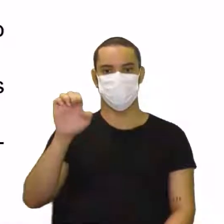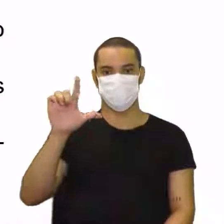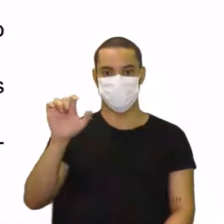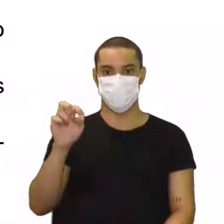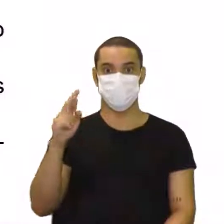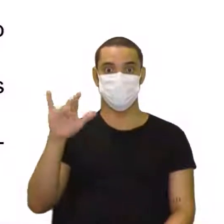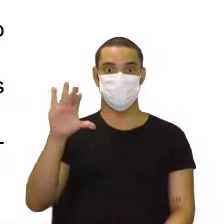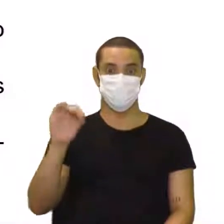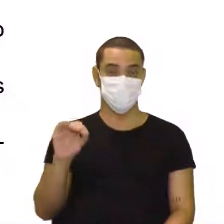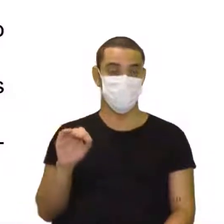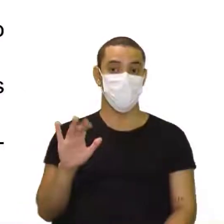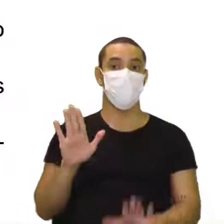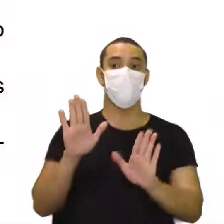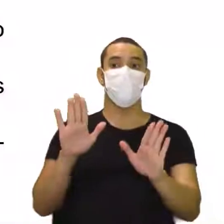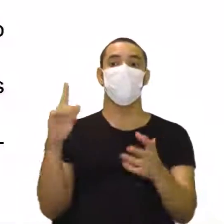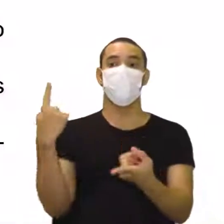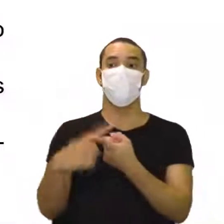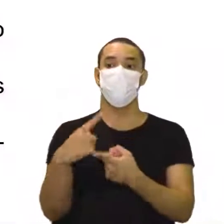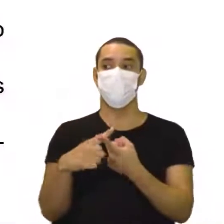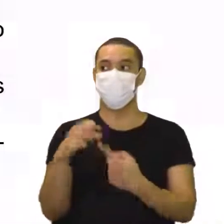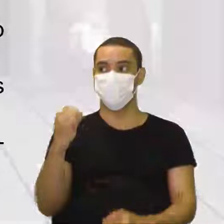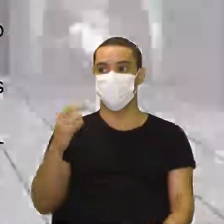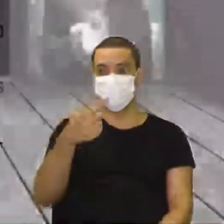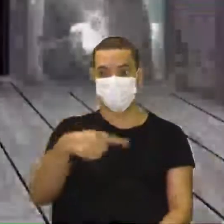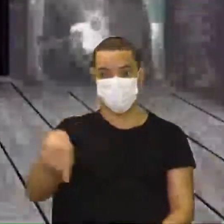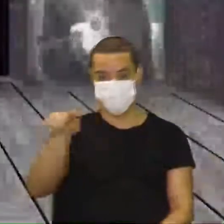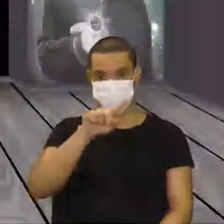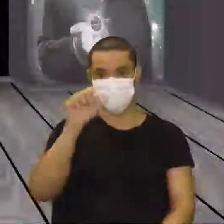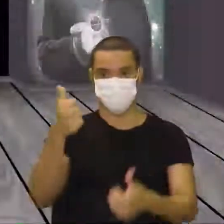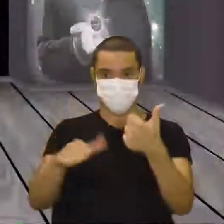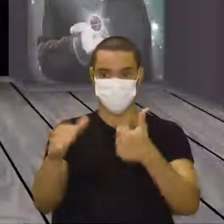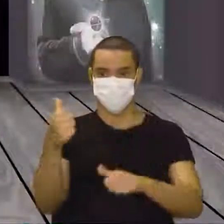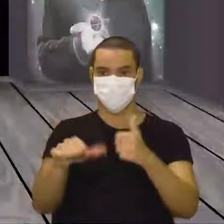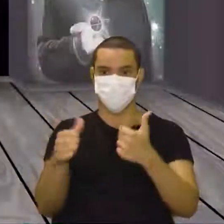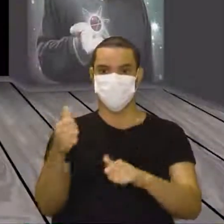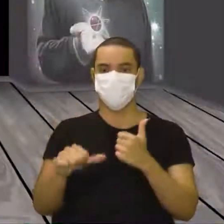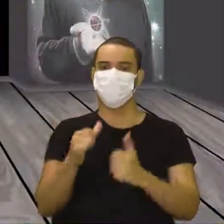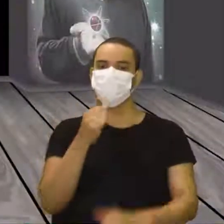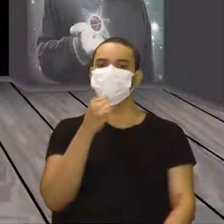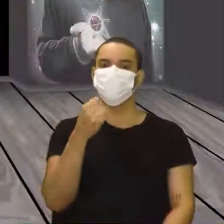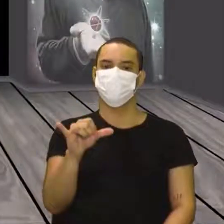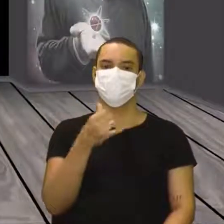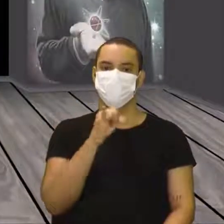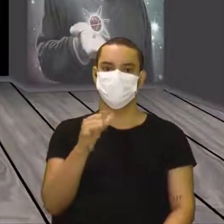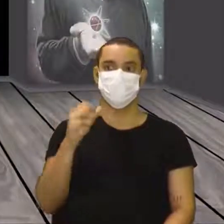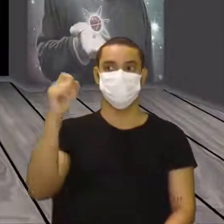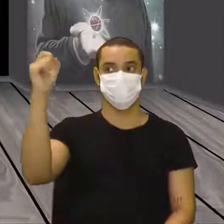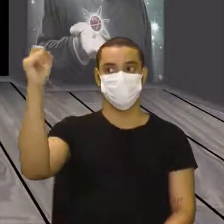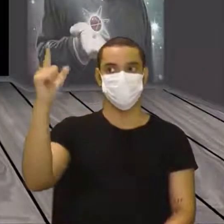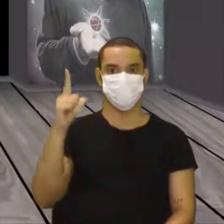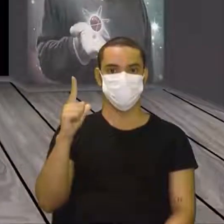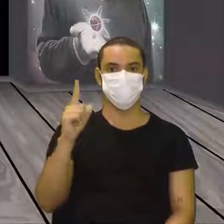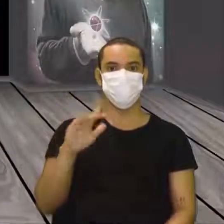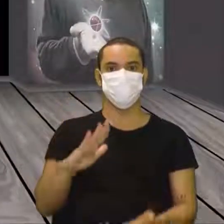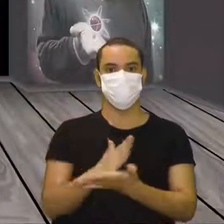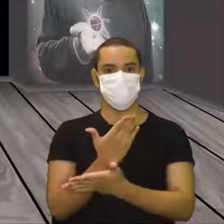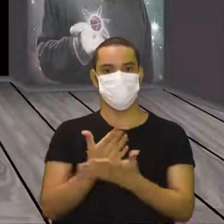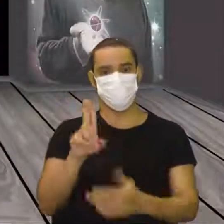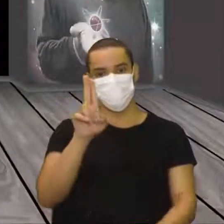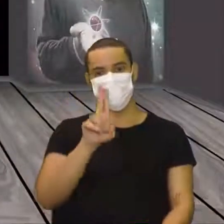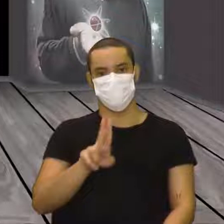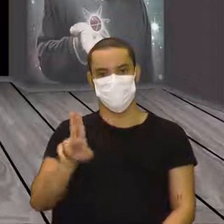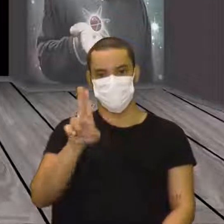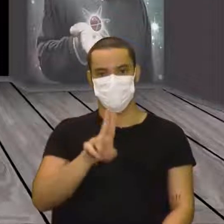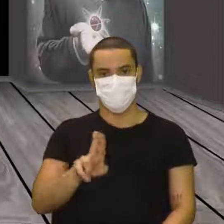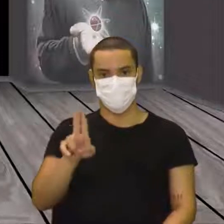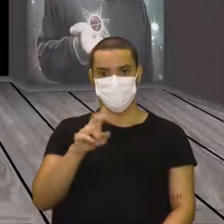forma, porque se você analisar, pessoal, a energia solar, algumas pessoas usam o quê? Pelo